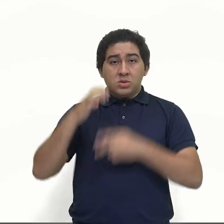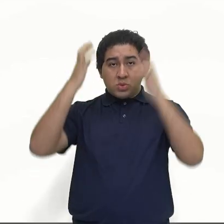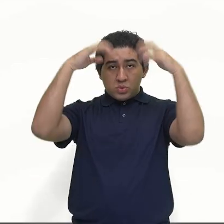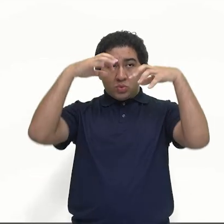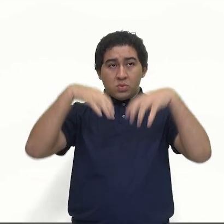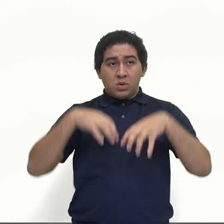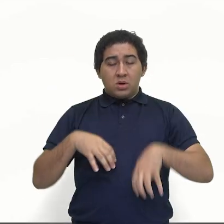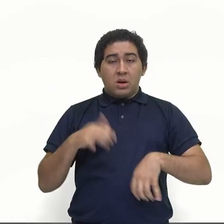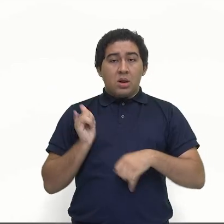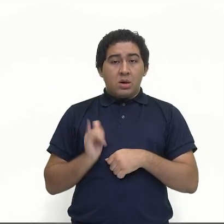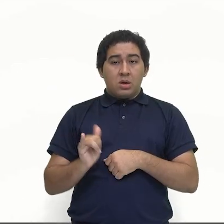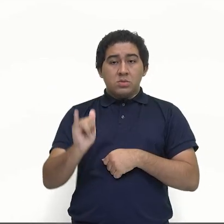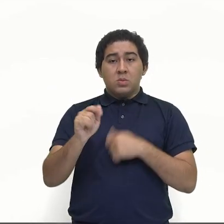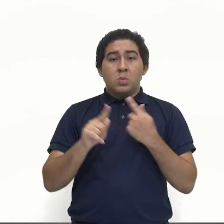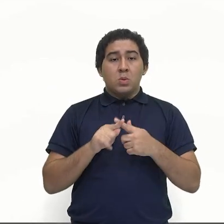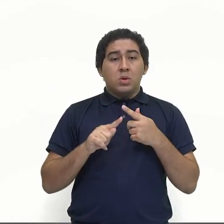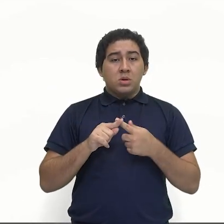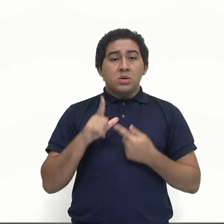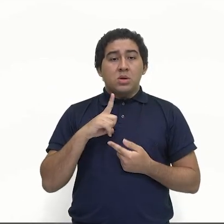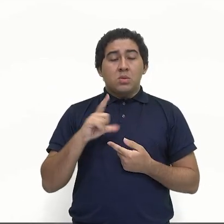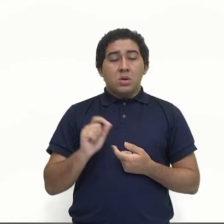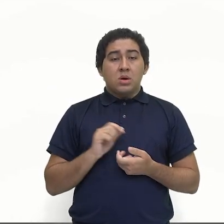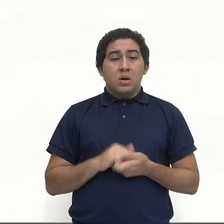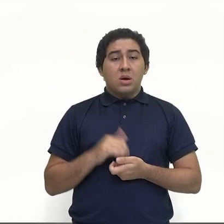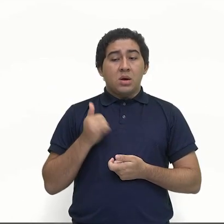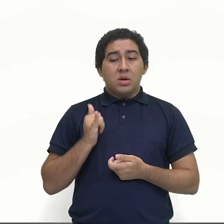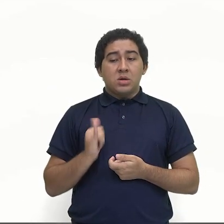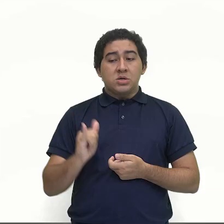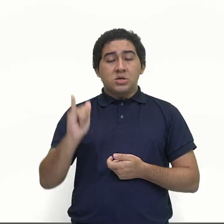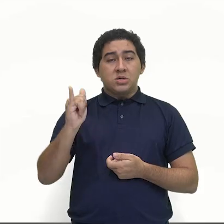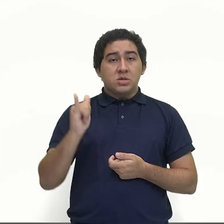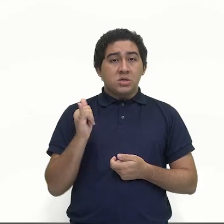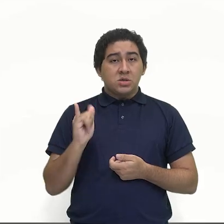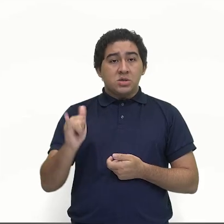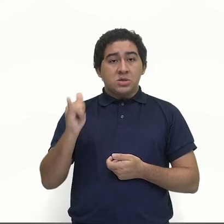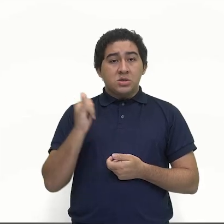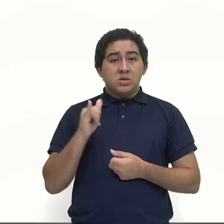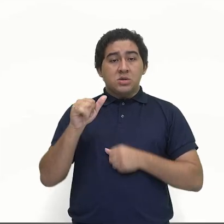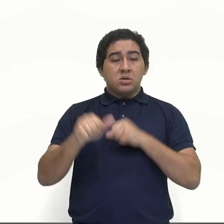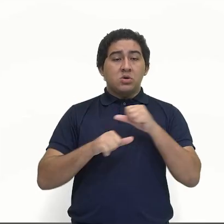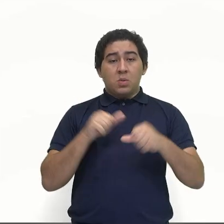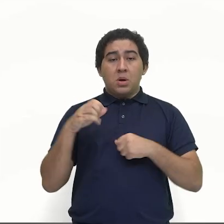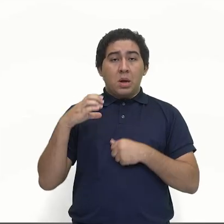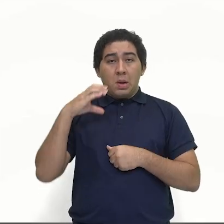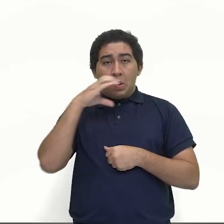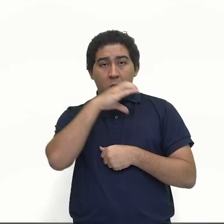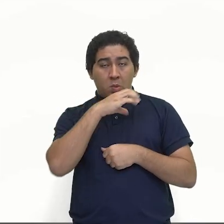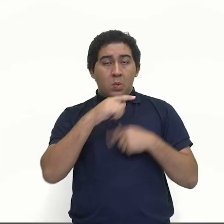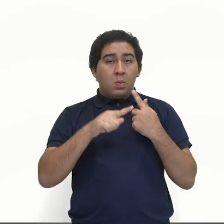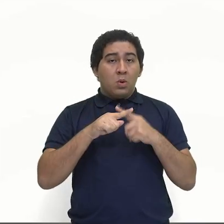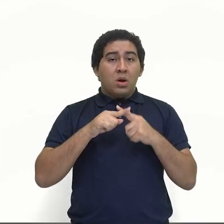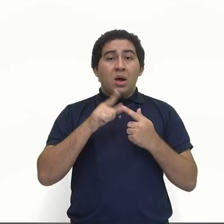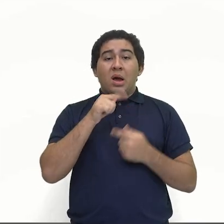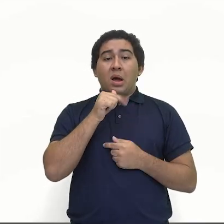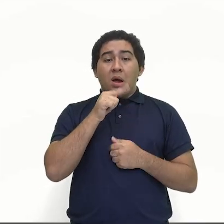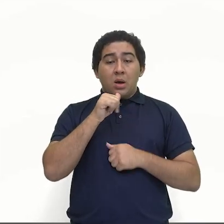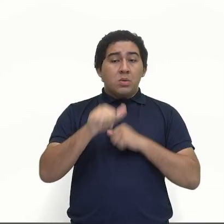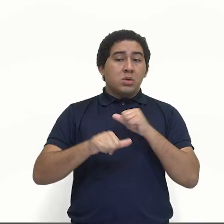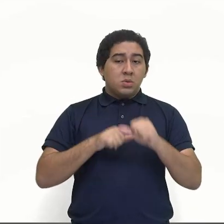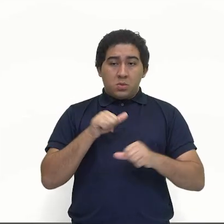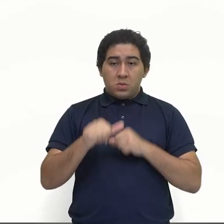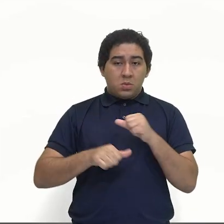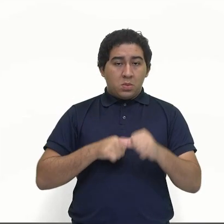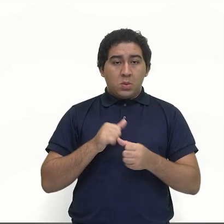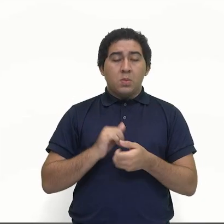elétrico. Por quê? Ele transforma a energia elétrica, olha só, em calor, aquecimento da